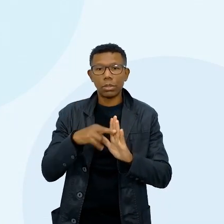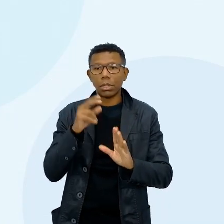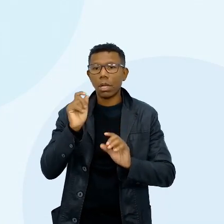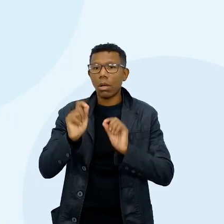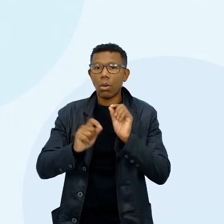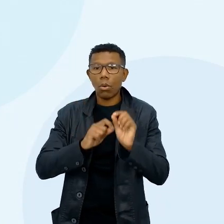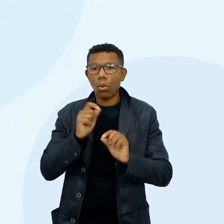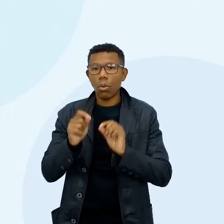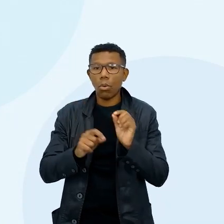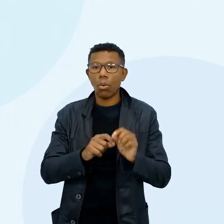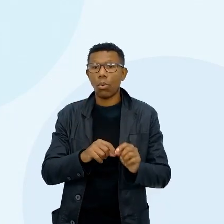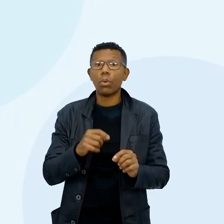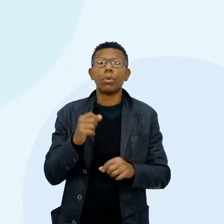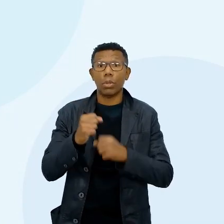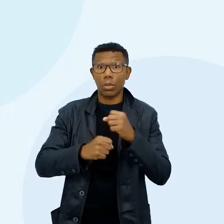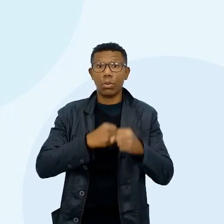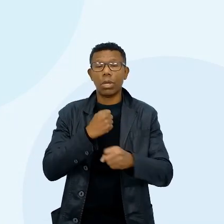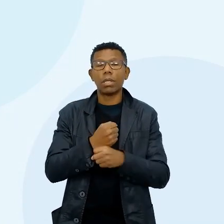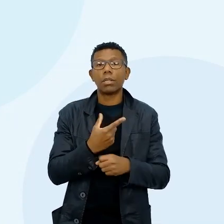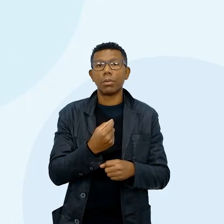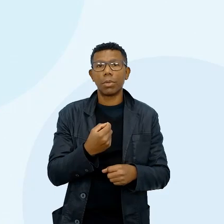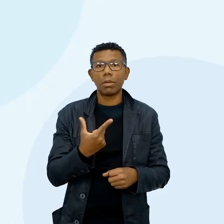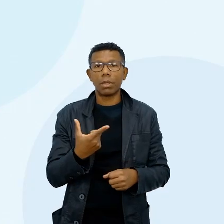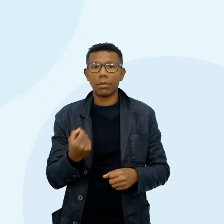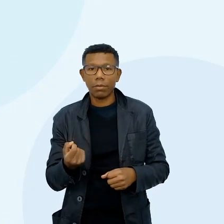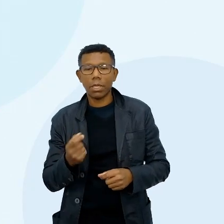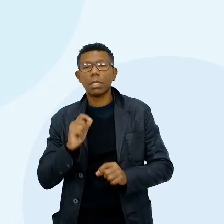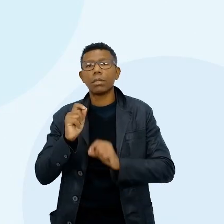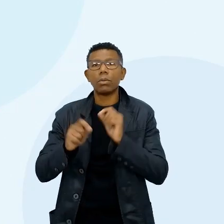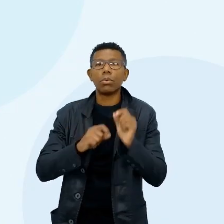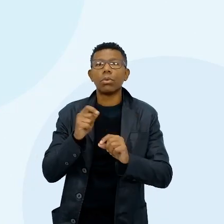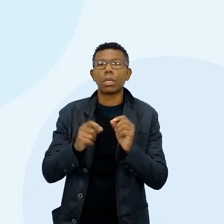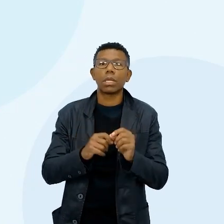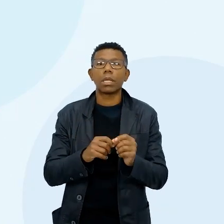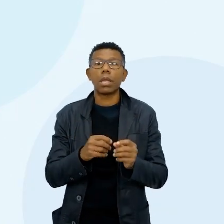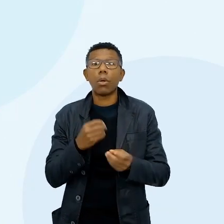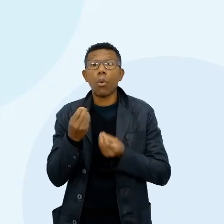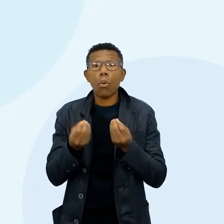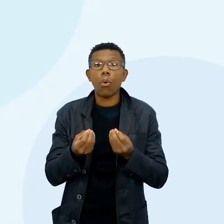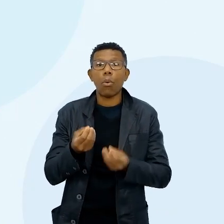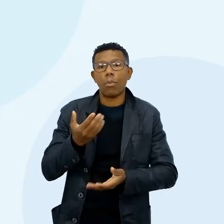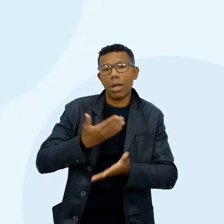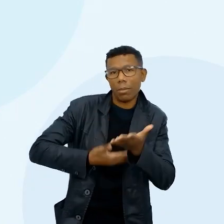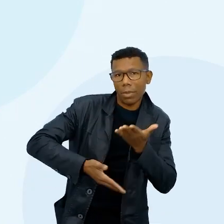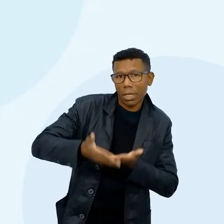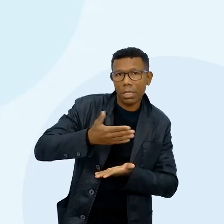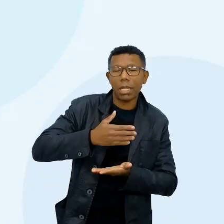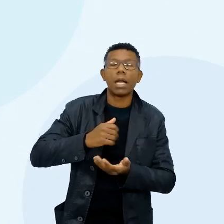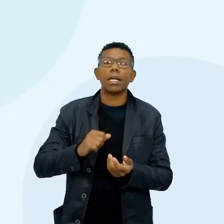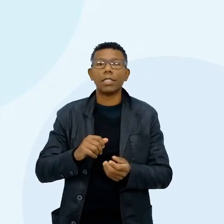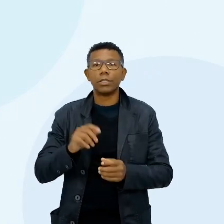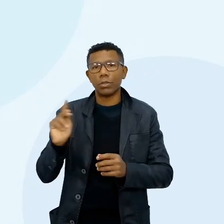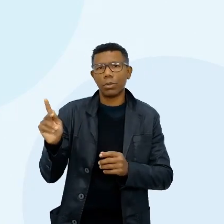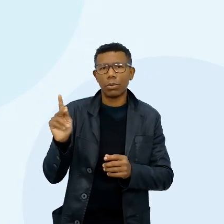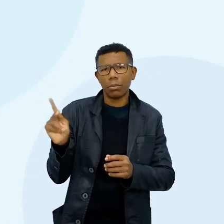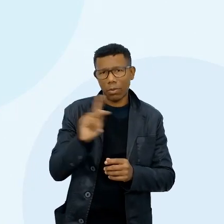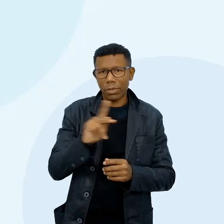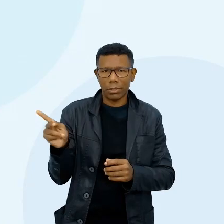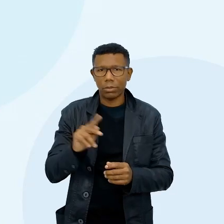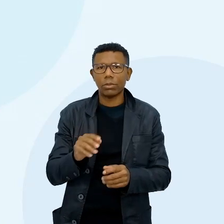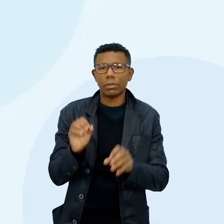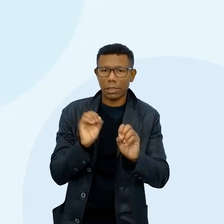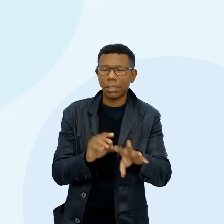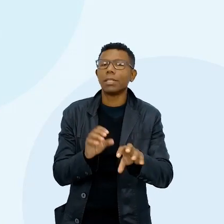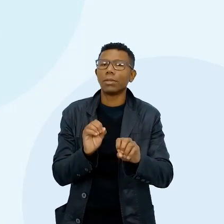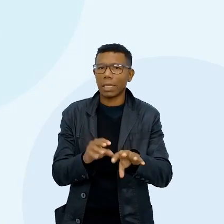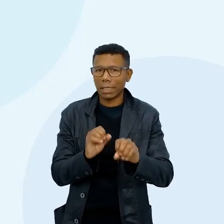CNE-CP número 1 de 2020, que dispõe sobre competências e habilidades dos profissionais da educação, né? Que aí a